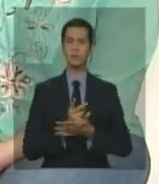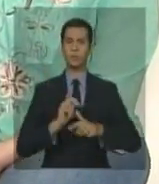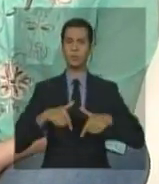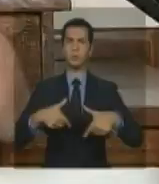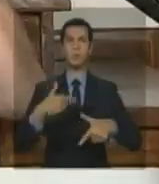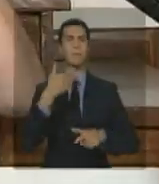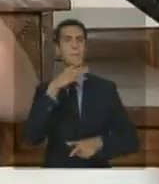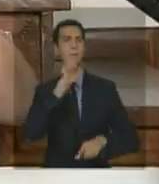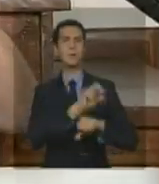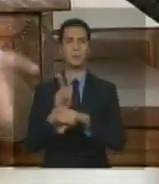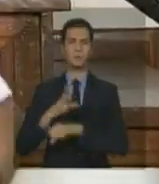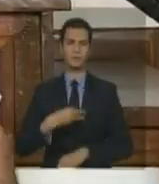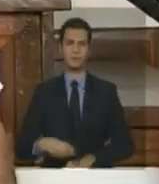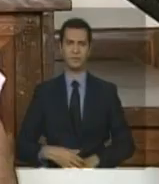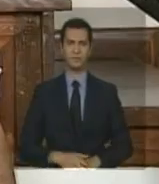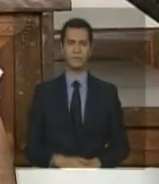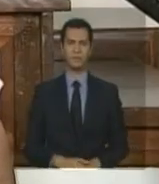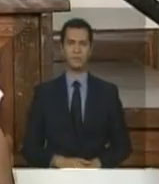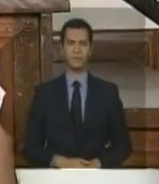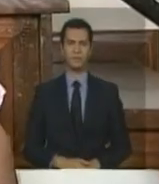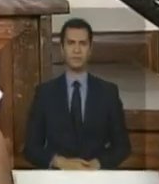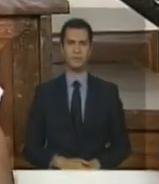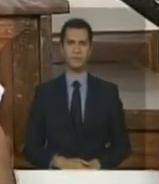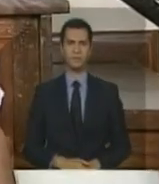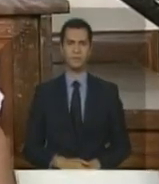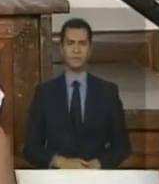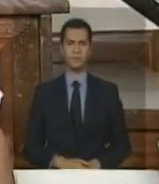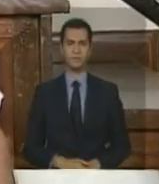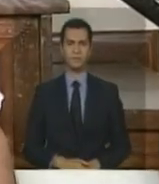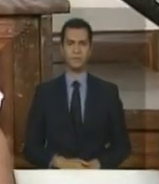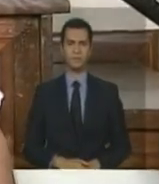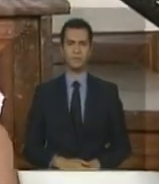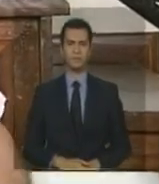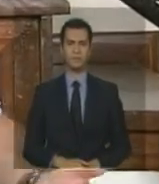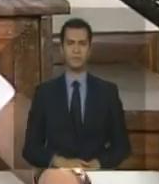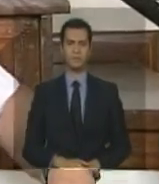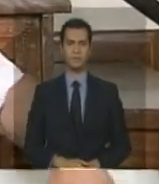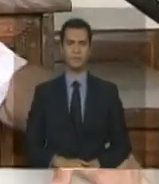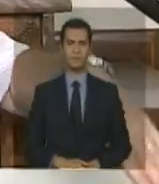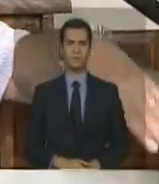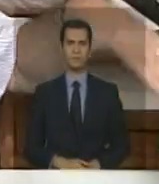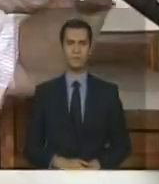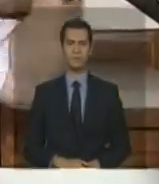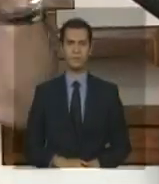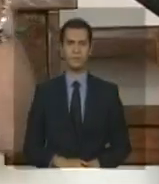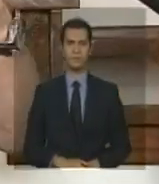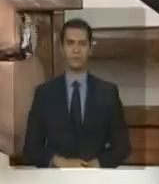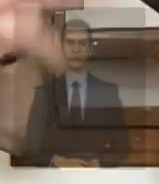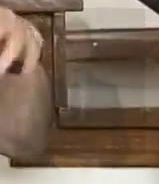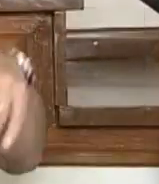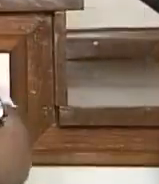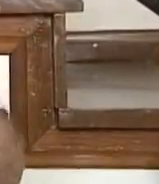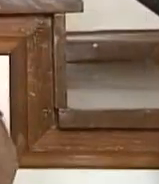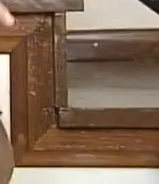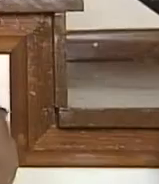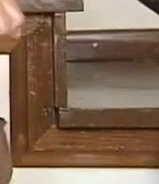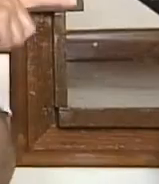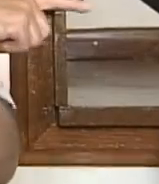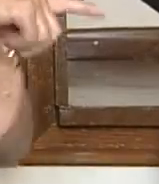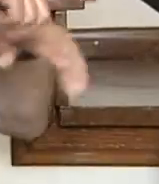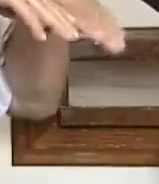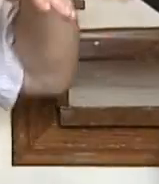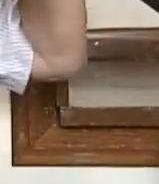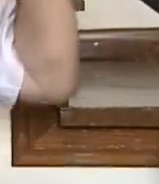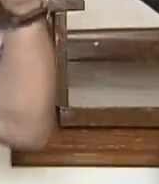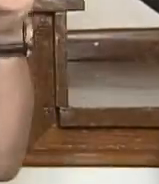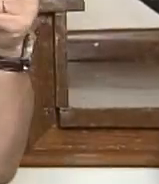ser pai. Se aproveitei minha visão, porque com a surdez eu não podia descuidar. Cresceram,